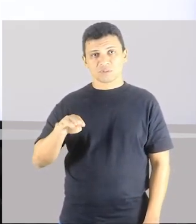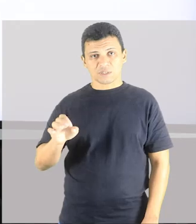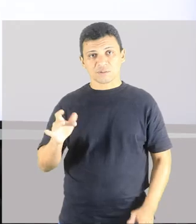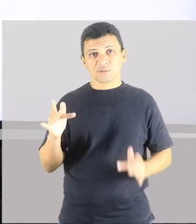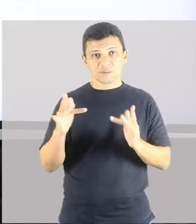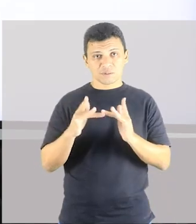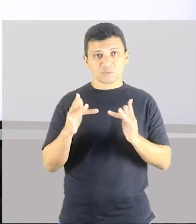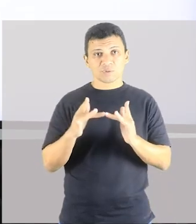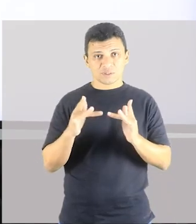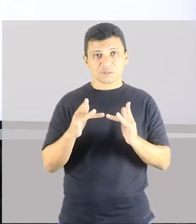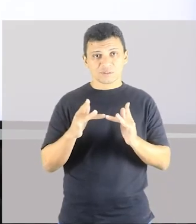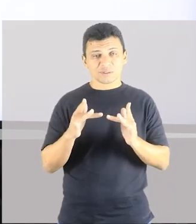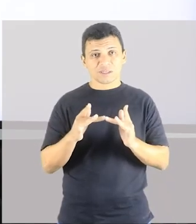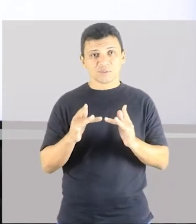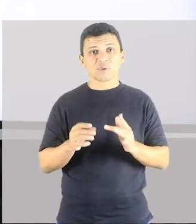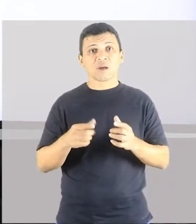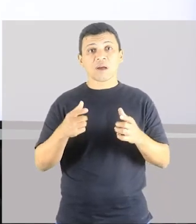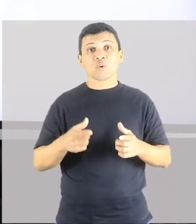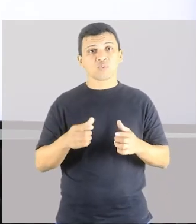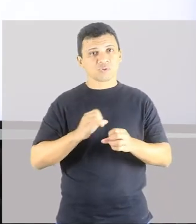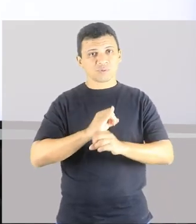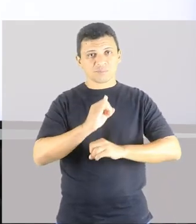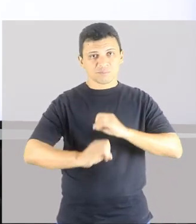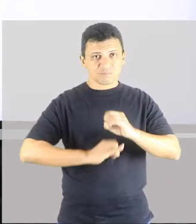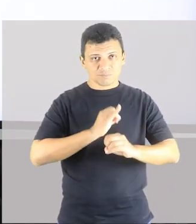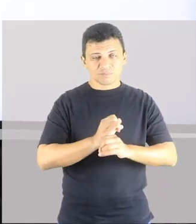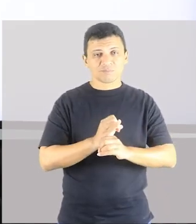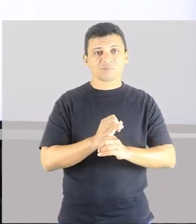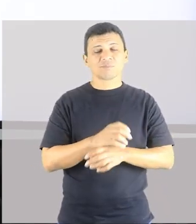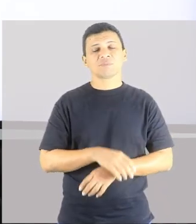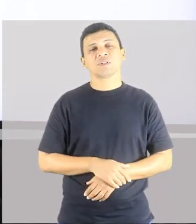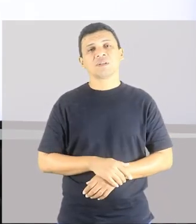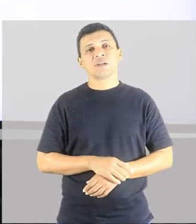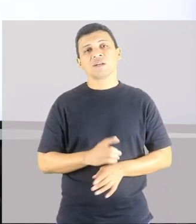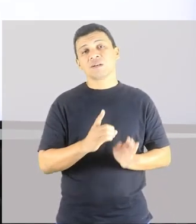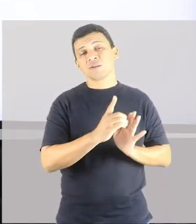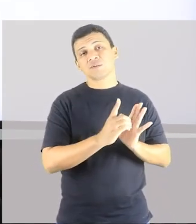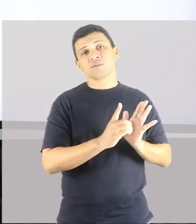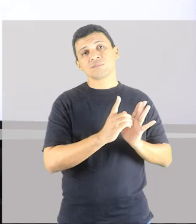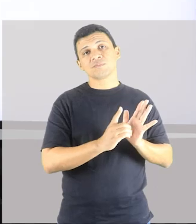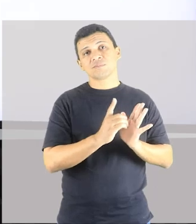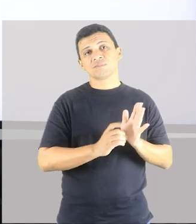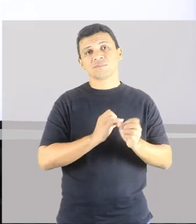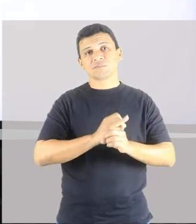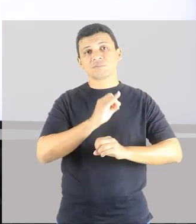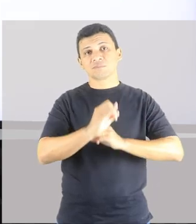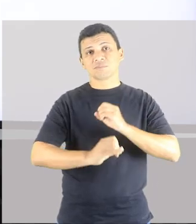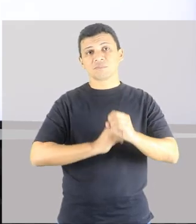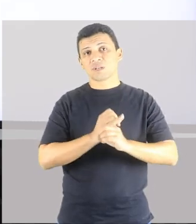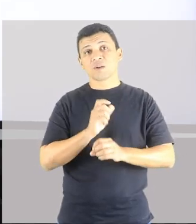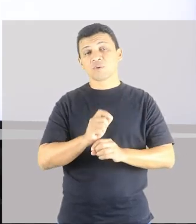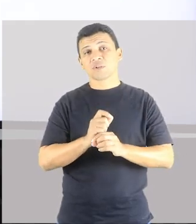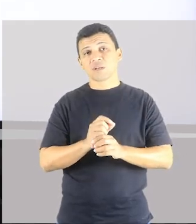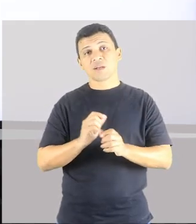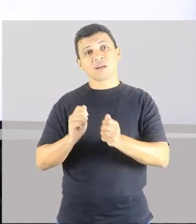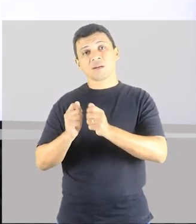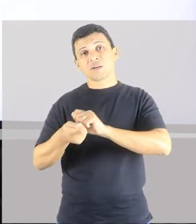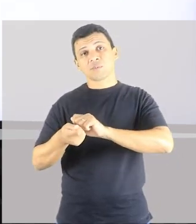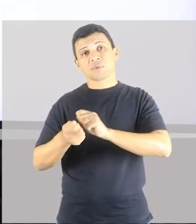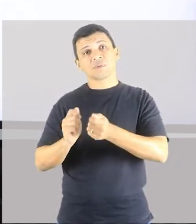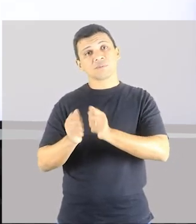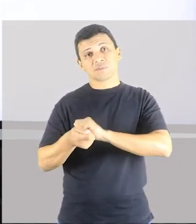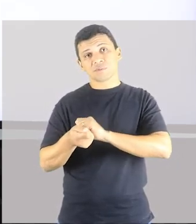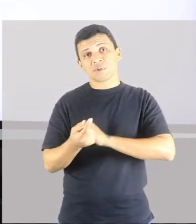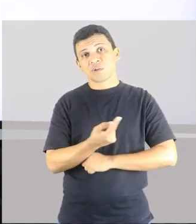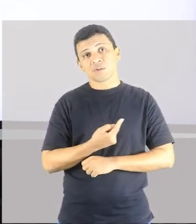conectado, ele está disponível na rede. O Online Dictionary é como se ele fosse uma adaptação do recurso que